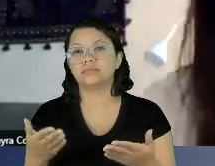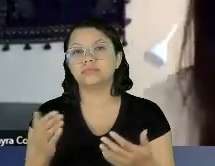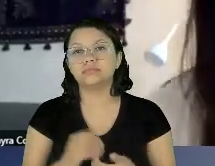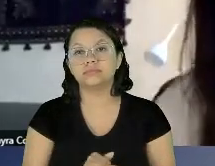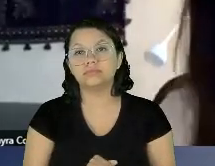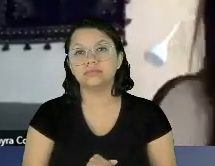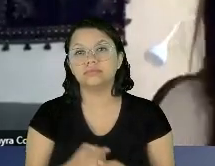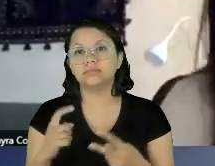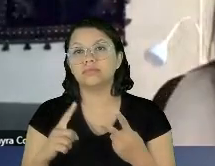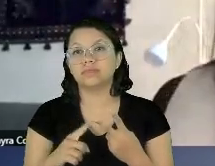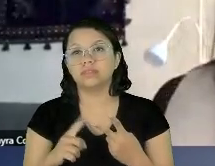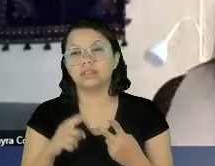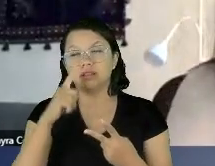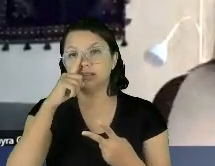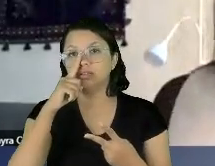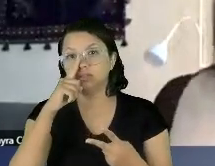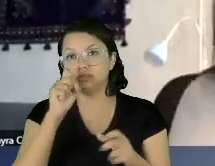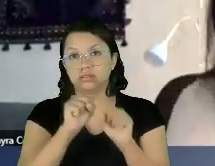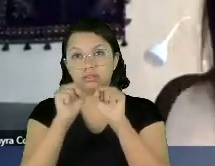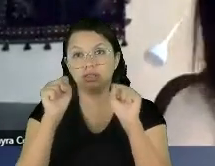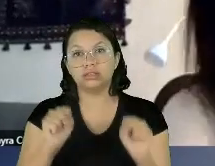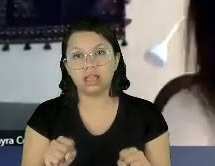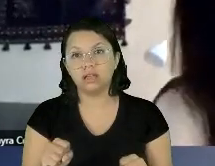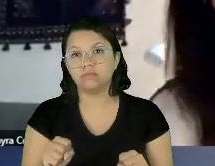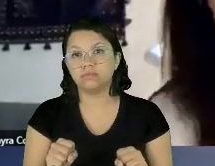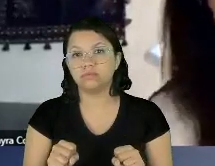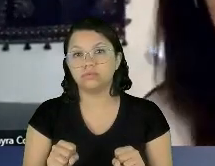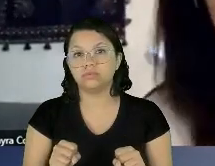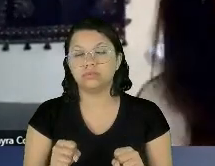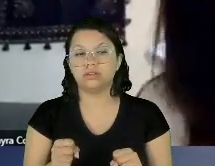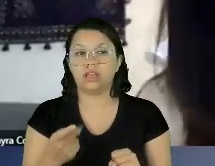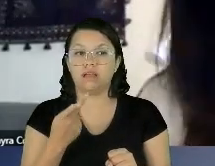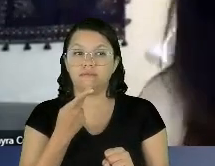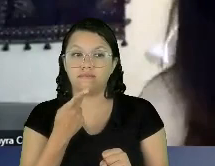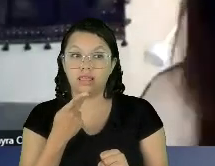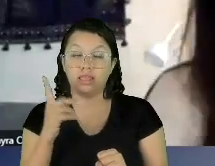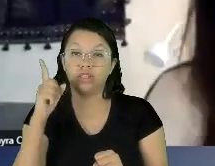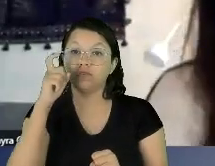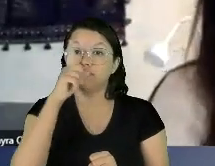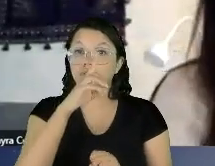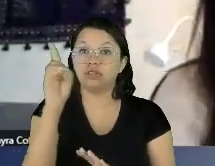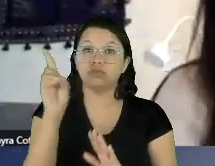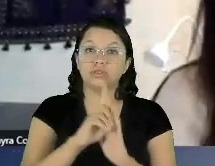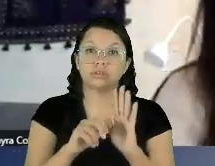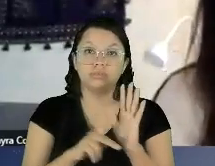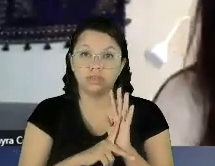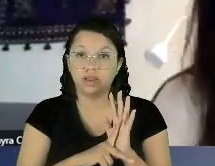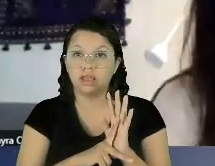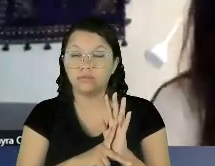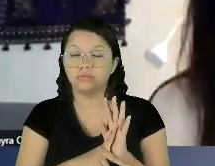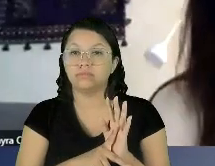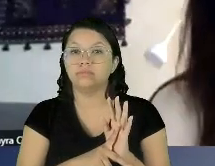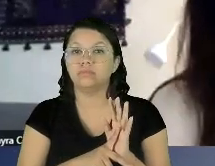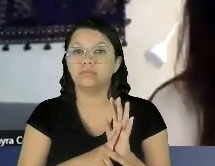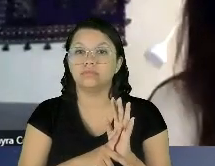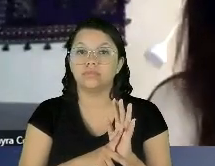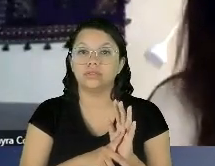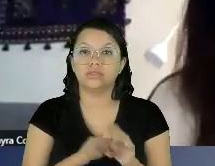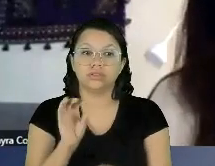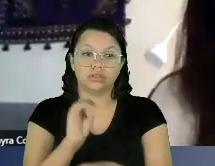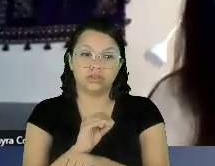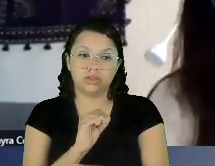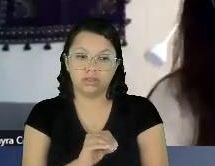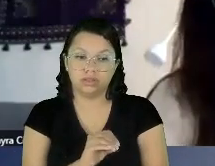considerar. Agora, o segundo risco sistêmico que eu chamei aqui da dificuldade do direito